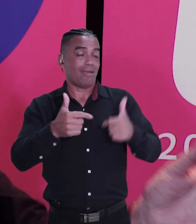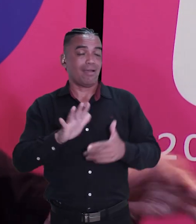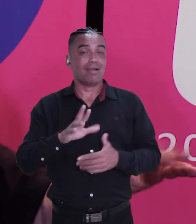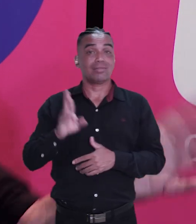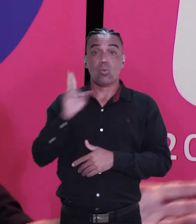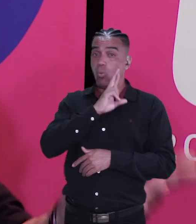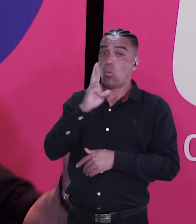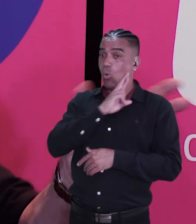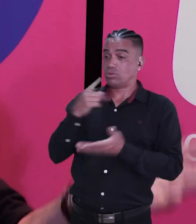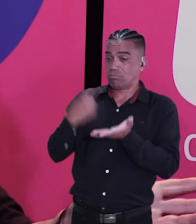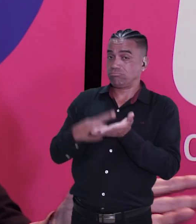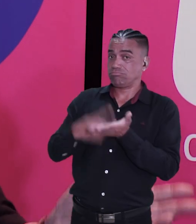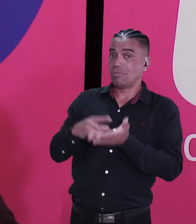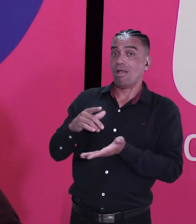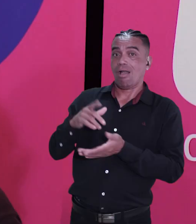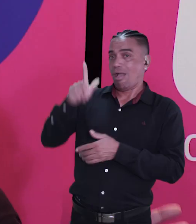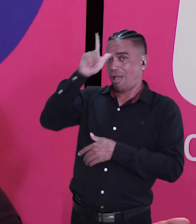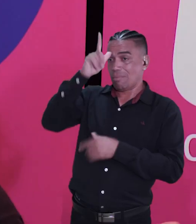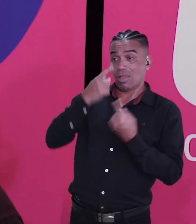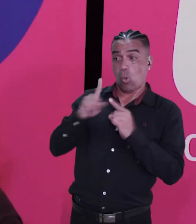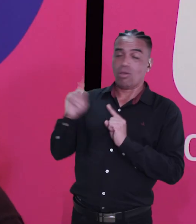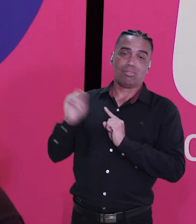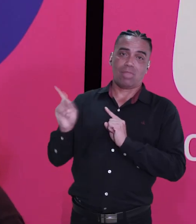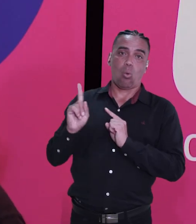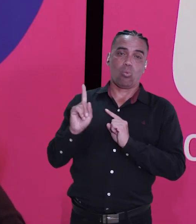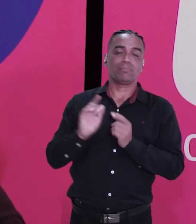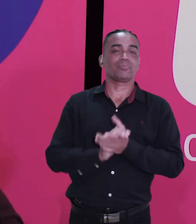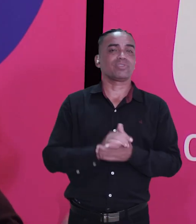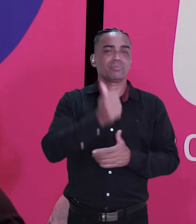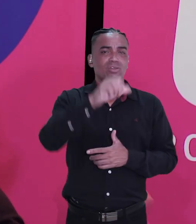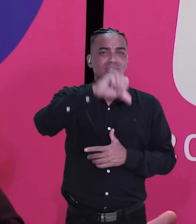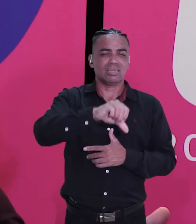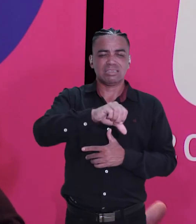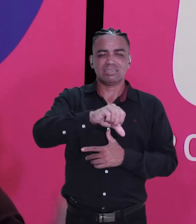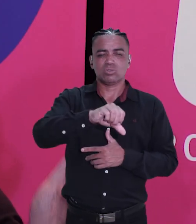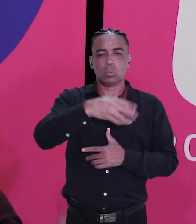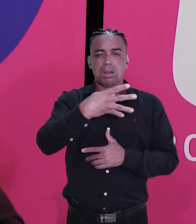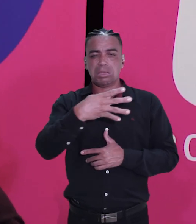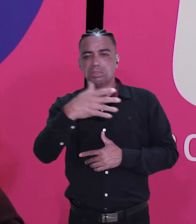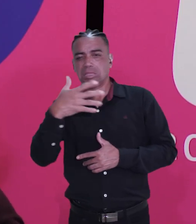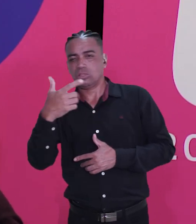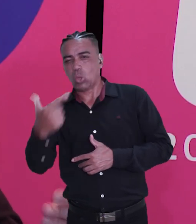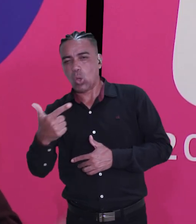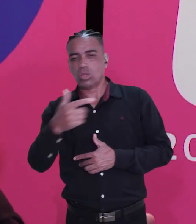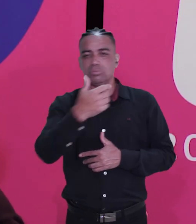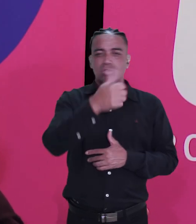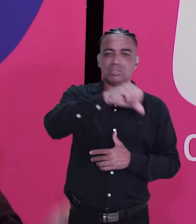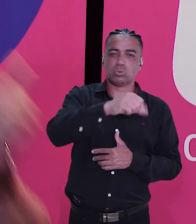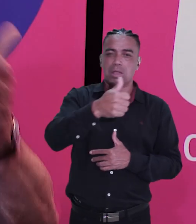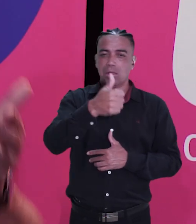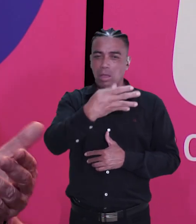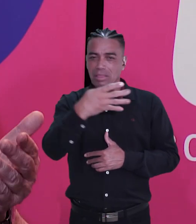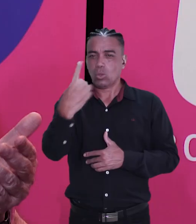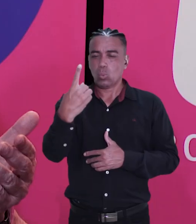Rússia tinha feito um acordo com a Alemanha de não agressão. Aí aconteceu que em 41 para 42, a Alemanha